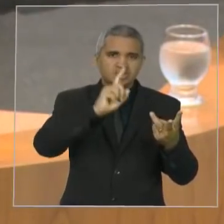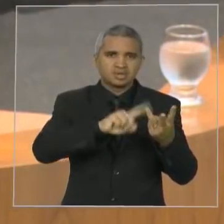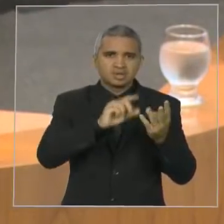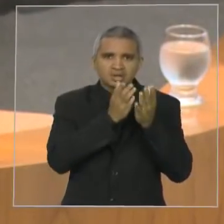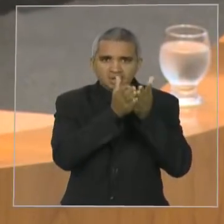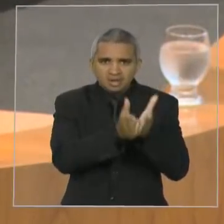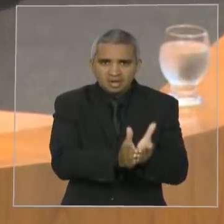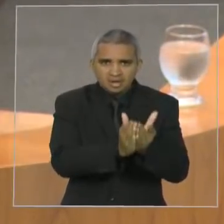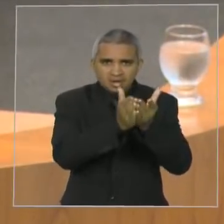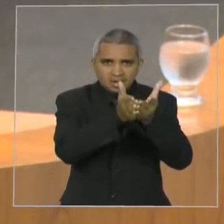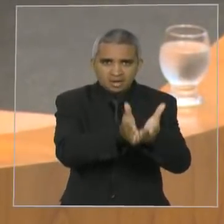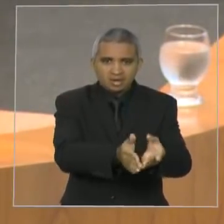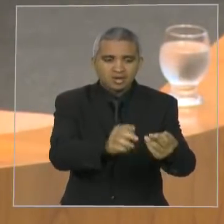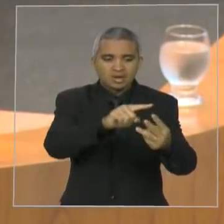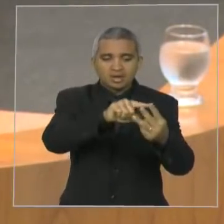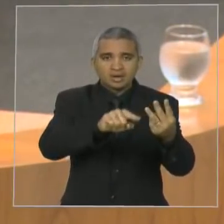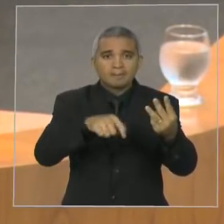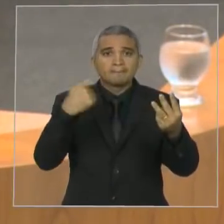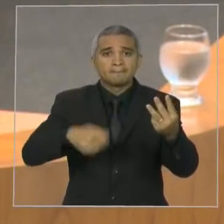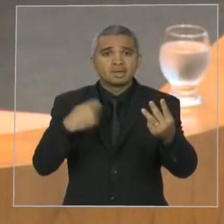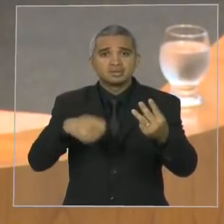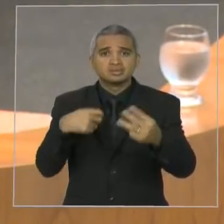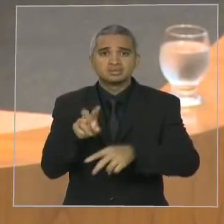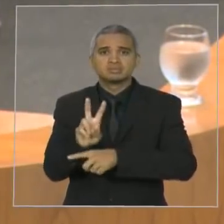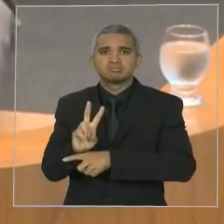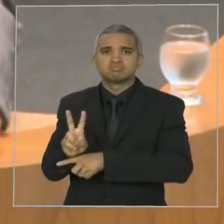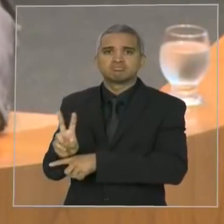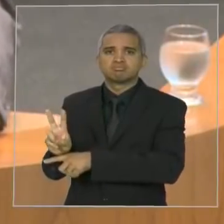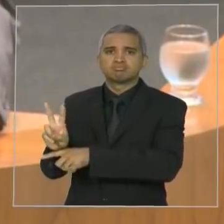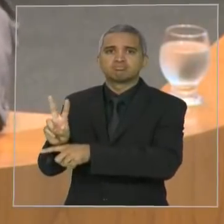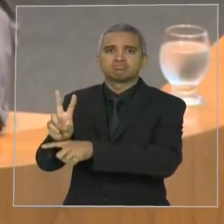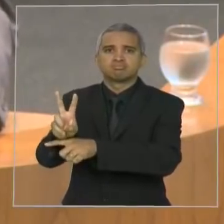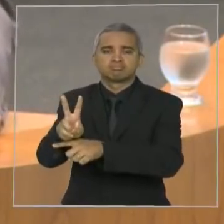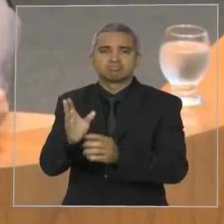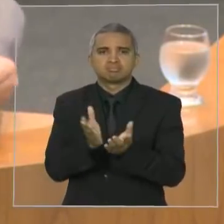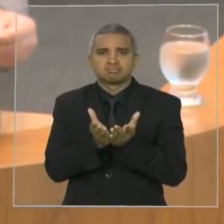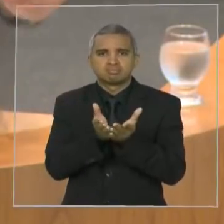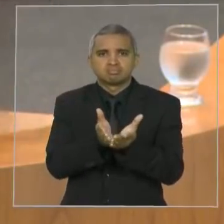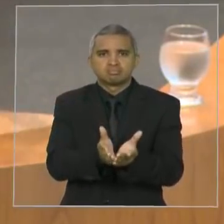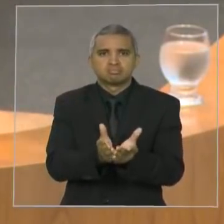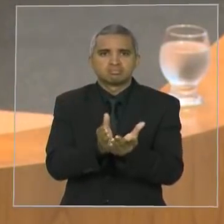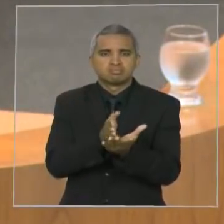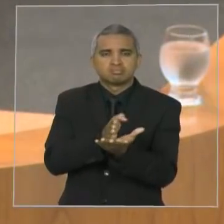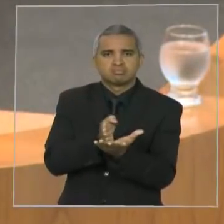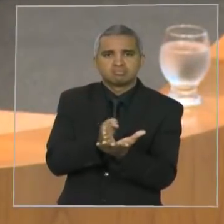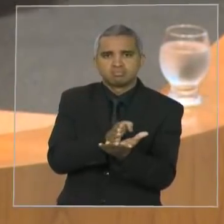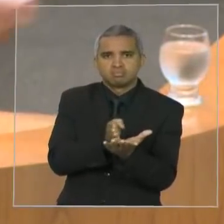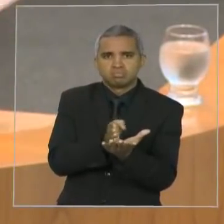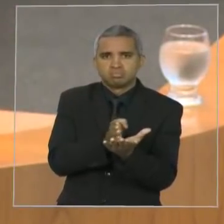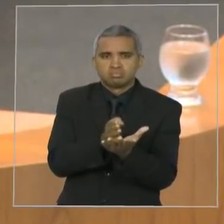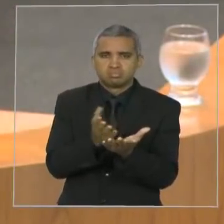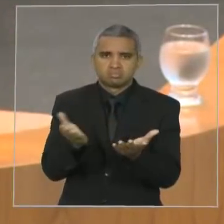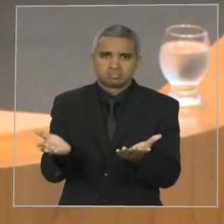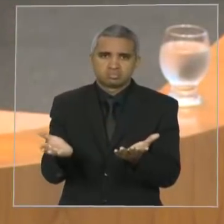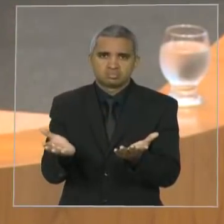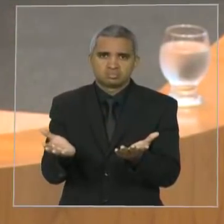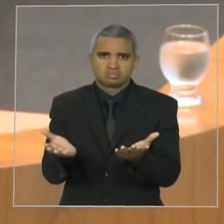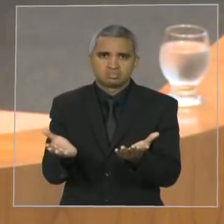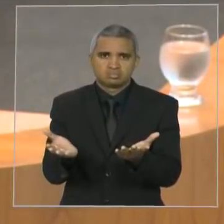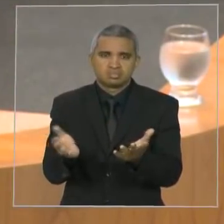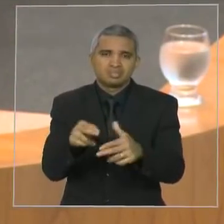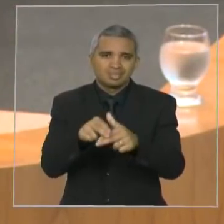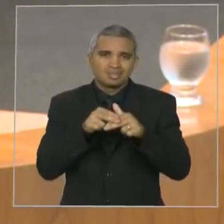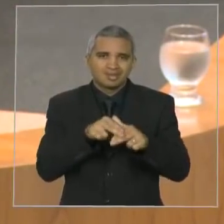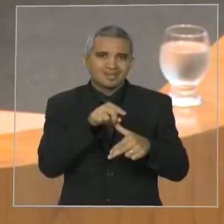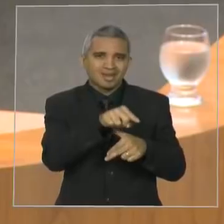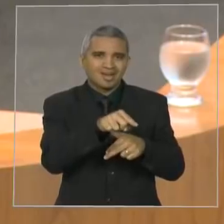Forças Armadas, para que, com isso, evitar o tráfico de armas, o tráfico de drogas, que todas o que